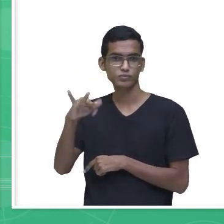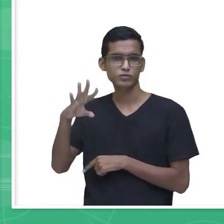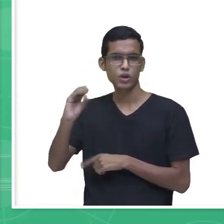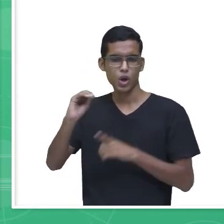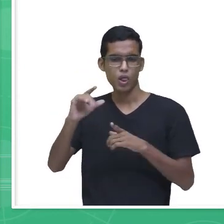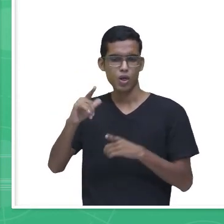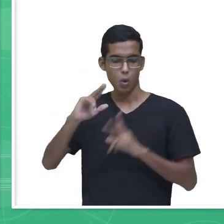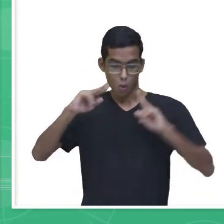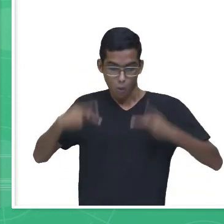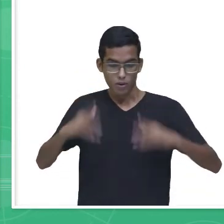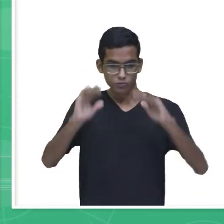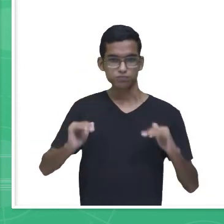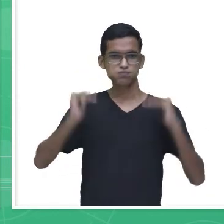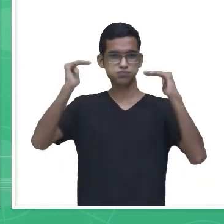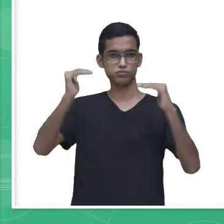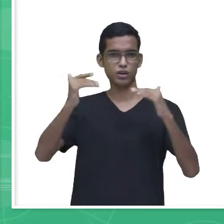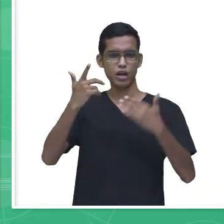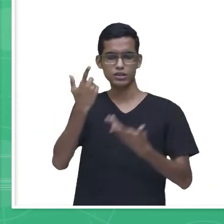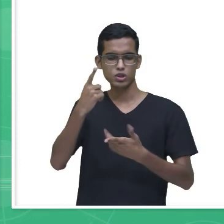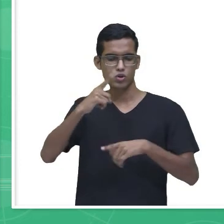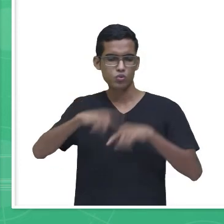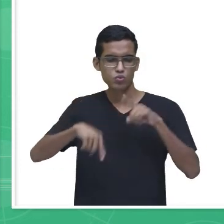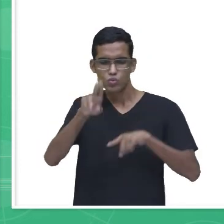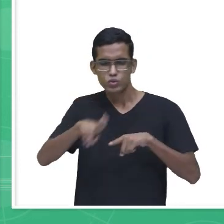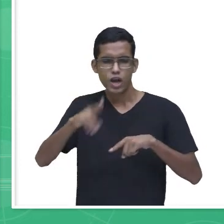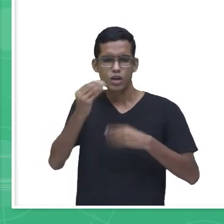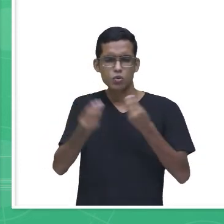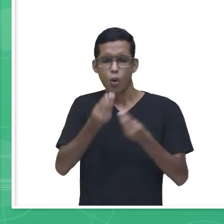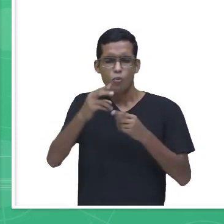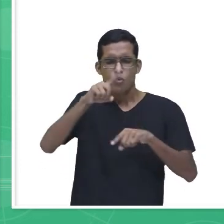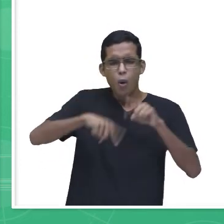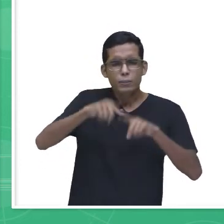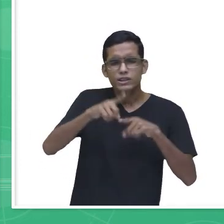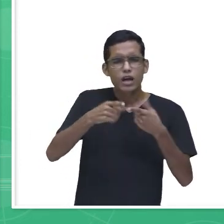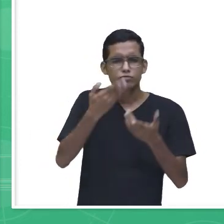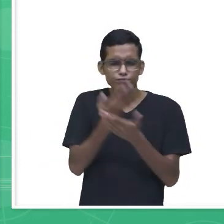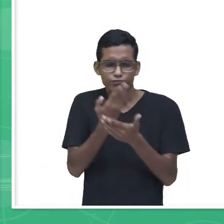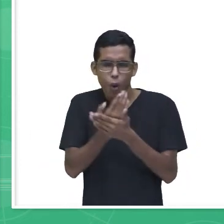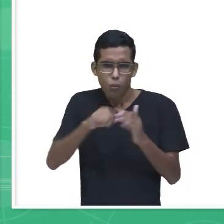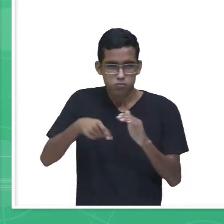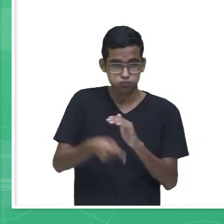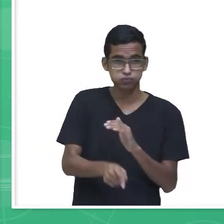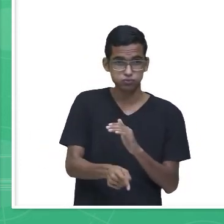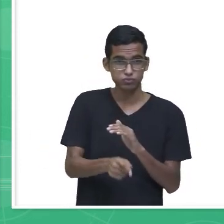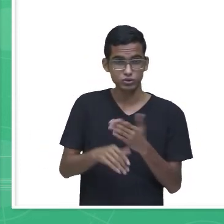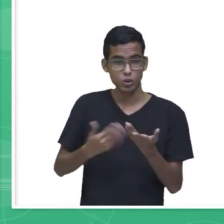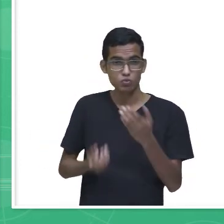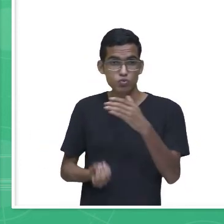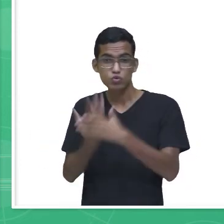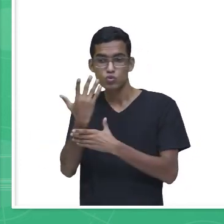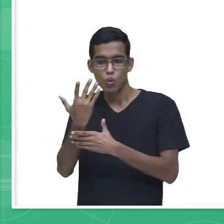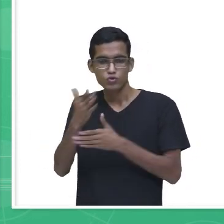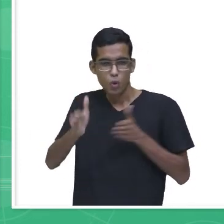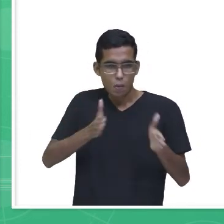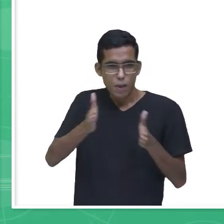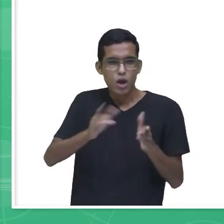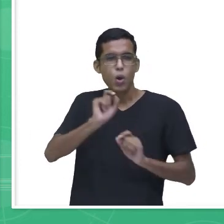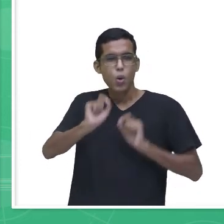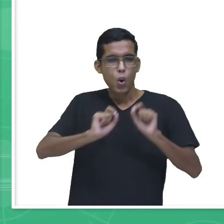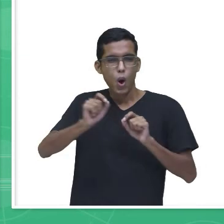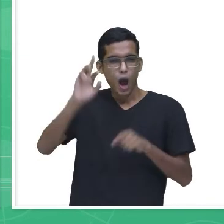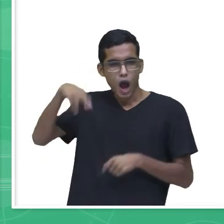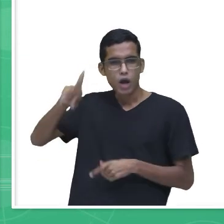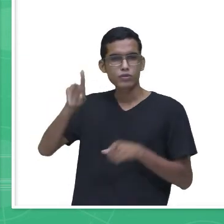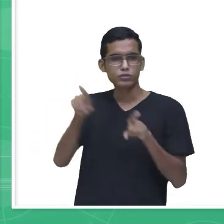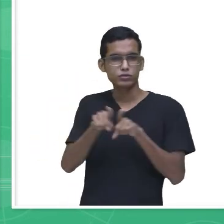grande objeto de estudo, perfeito? Surgem nesse período o racionalismo e o empirismo, que vão ser correntes